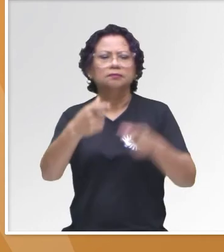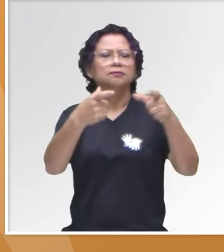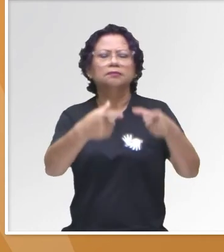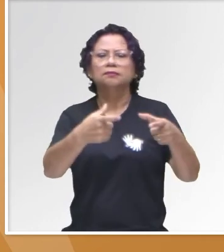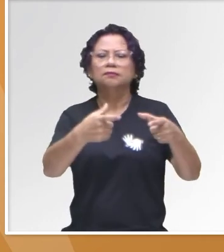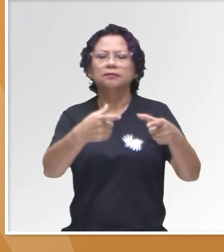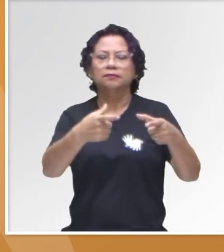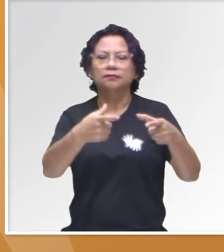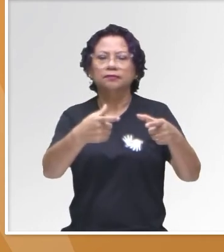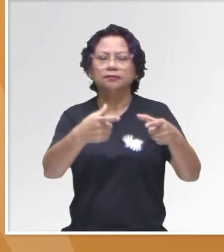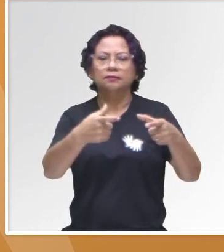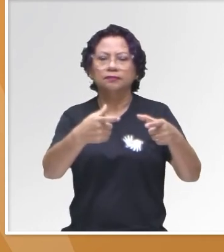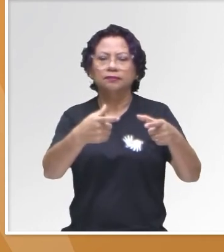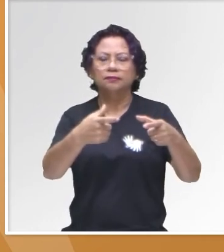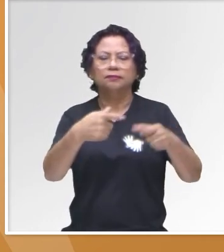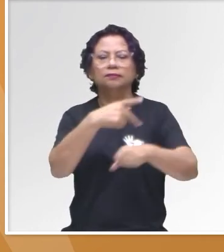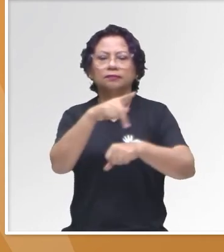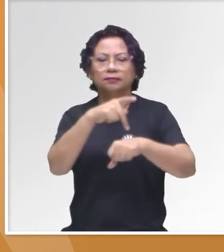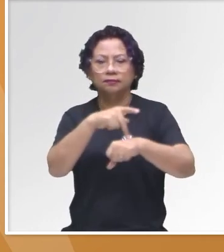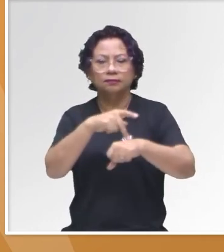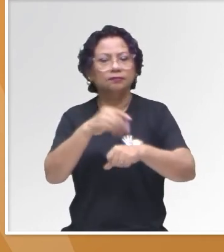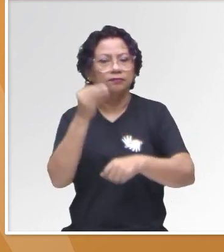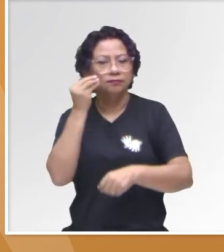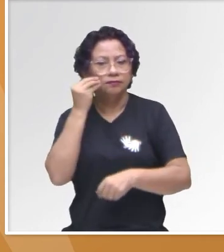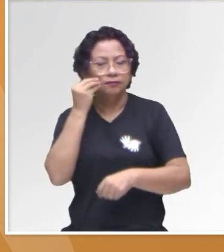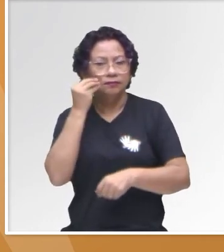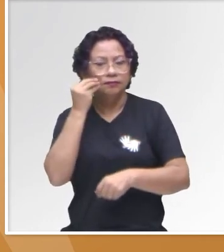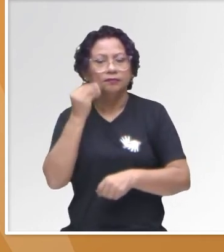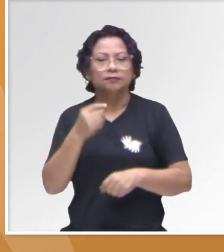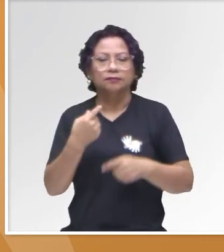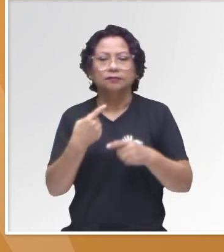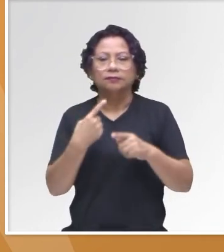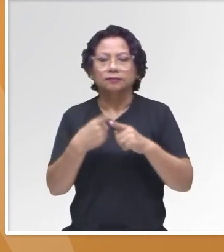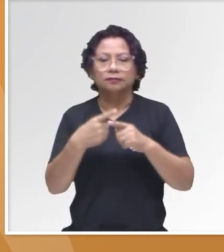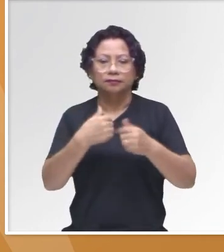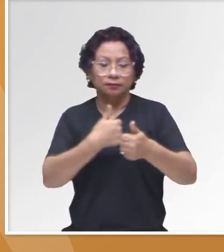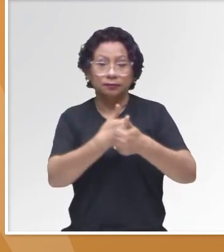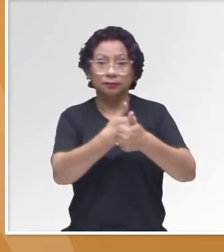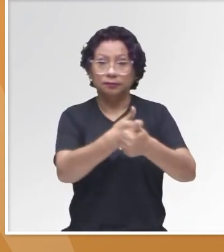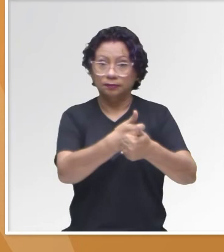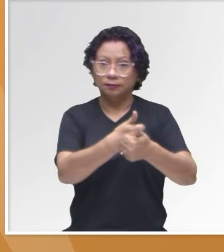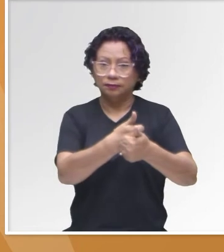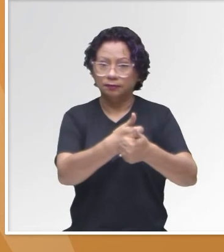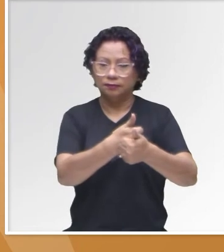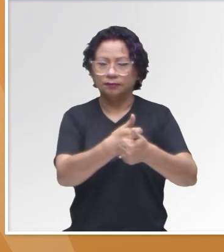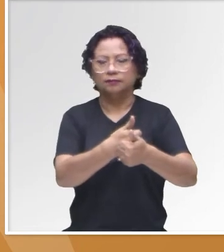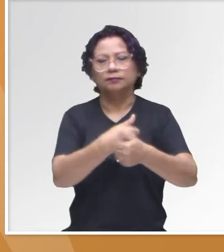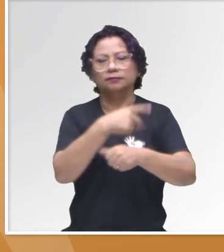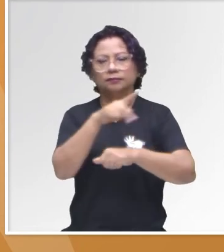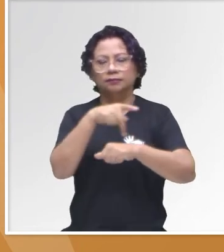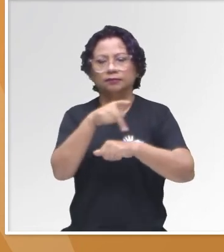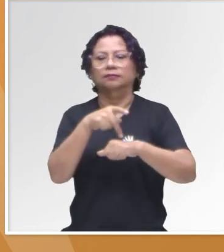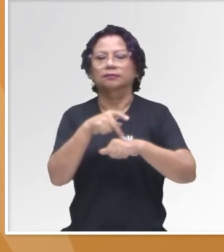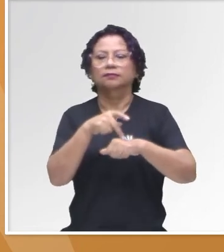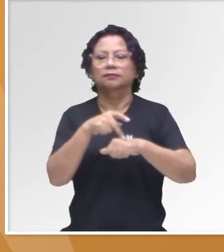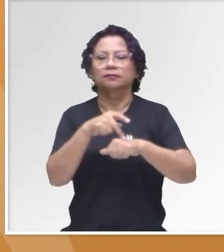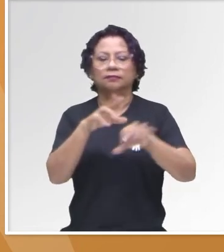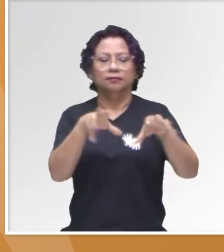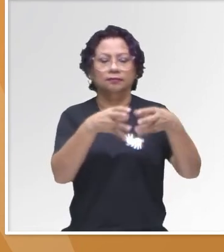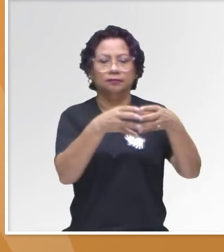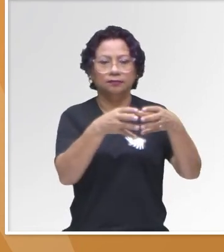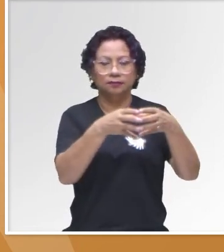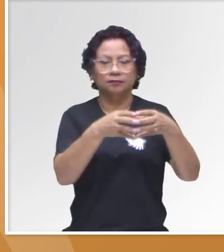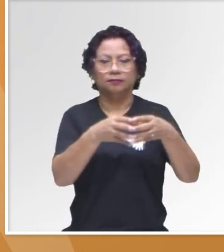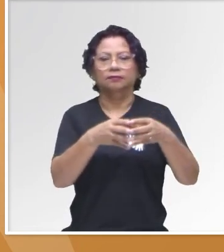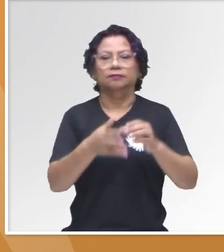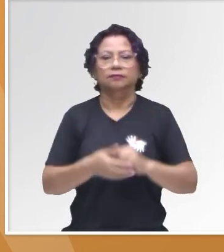encontram. Inclusive um bloco econômico, os países ali estão próximos uns dos outros, né, formando ali um bloco econômico. Aí eu coloquei no